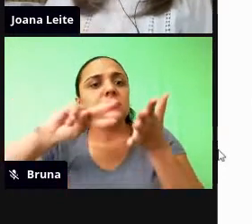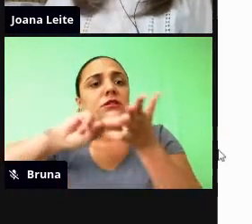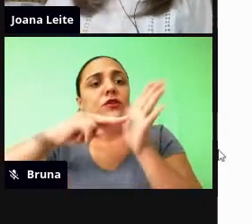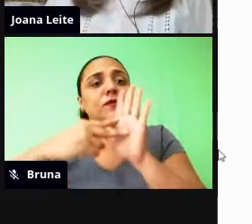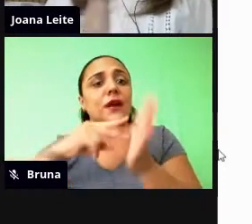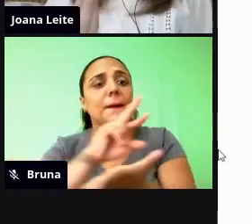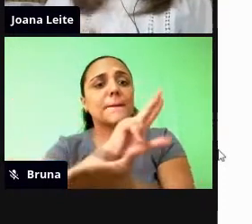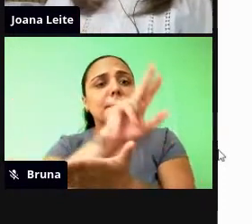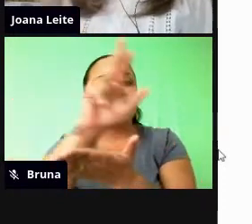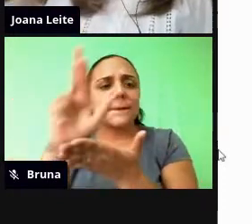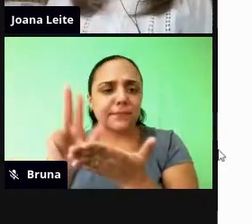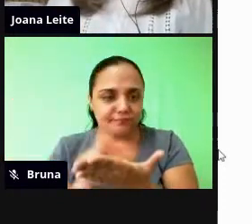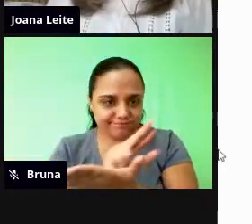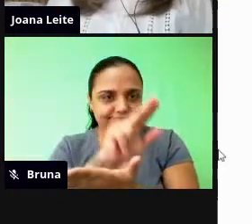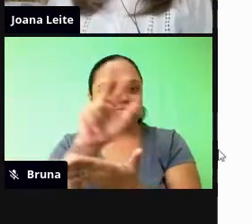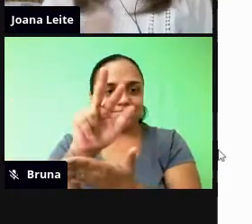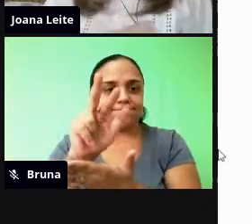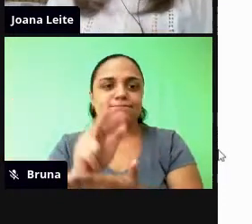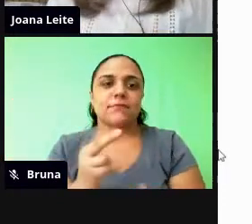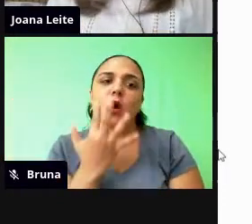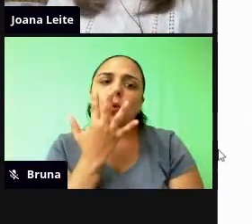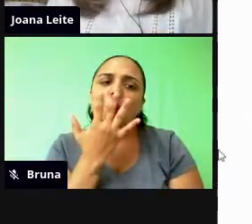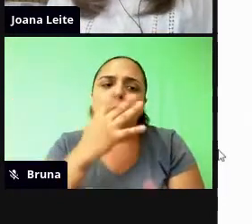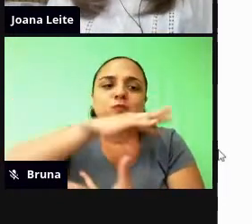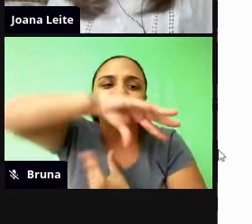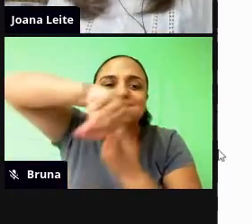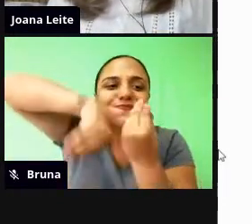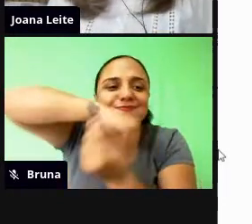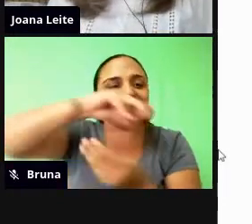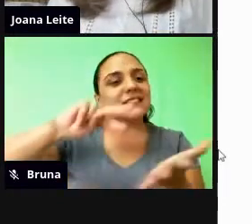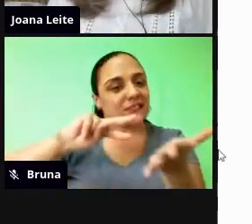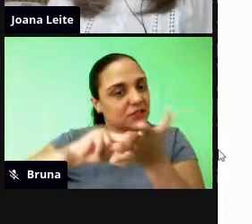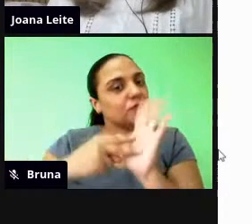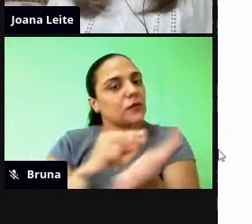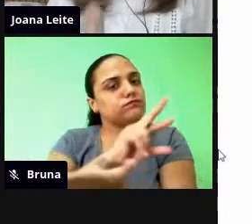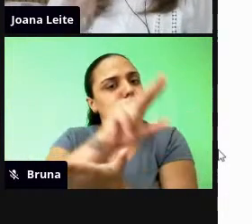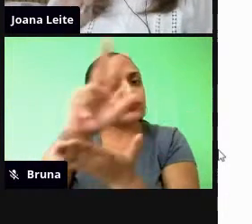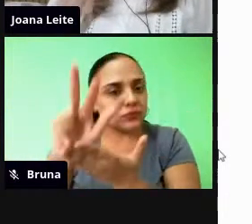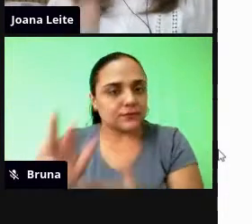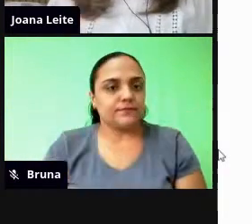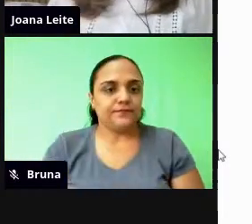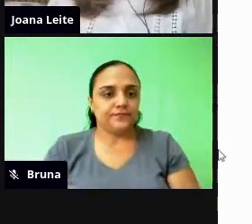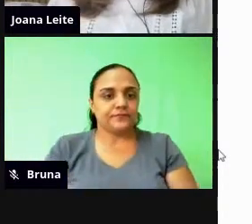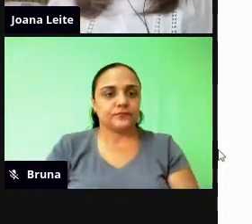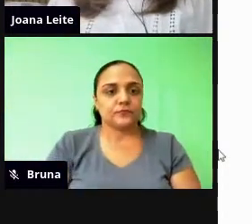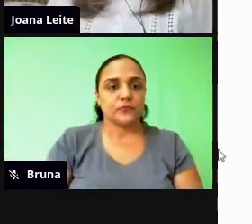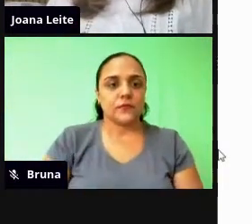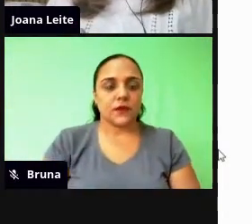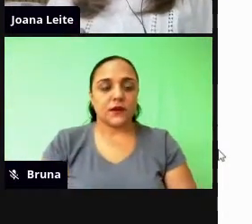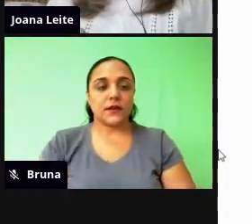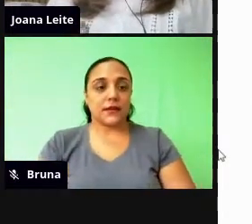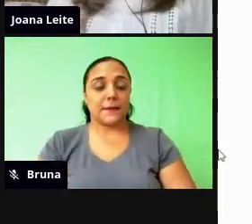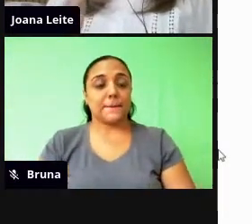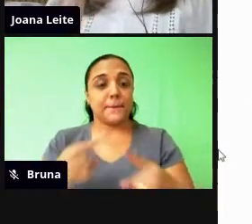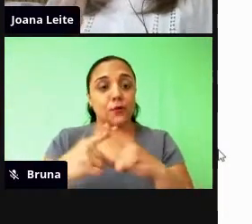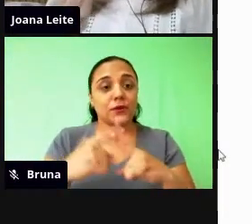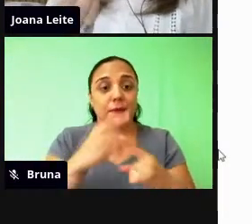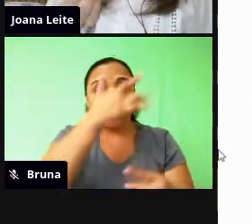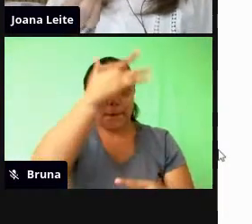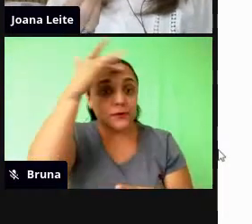critérios diagnósticos, logicamente, tem que existir para que aquele indivíduo tenha um diagnóstico, mas a intensidade de cada um é